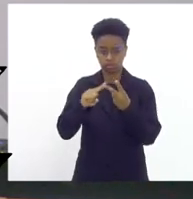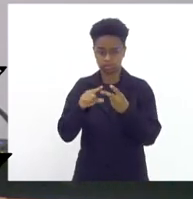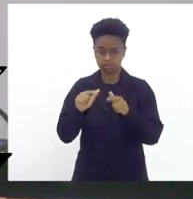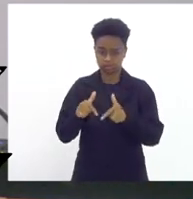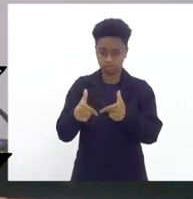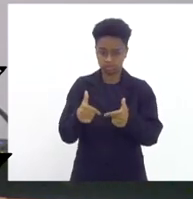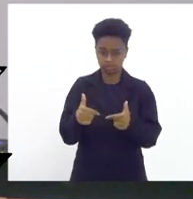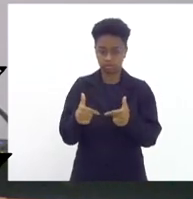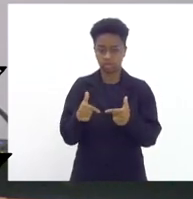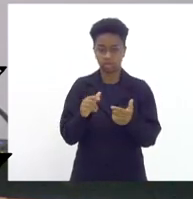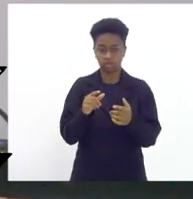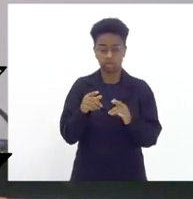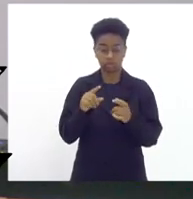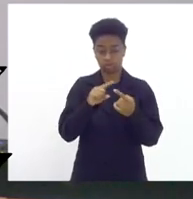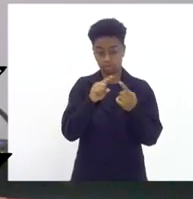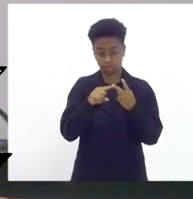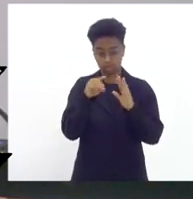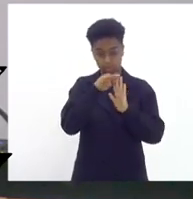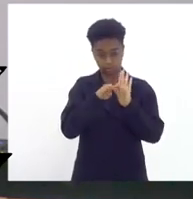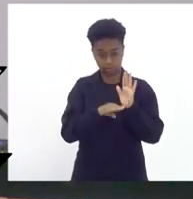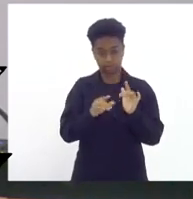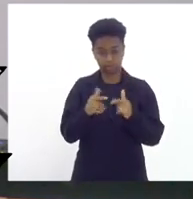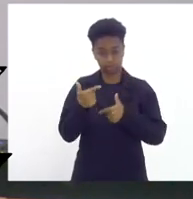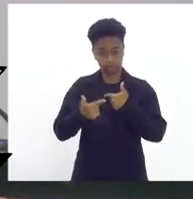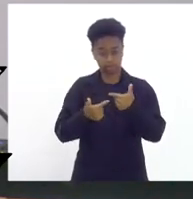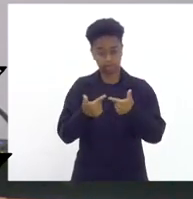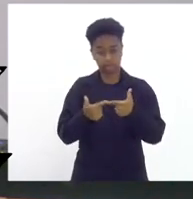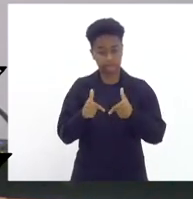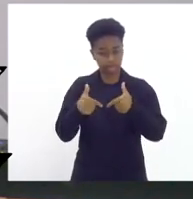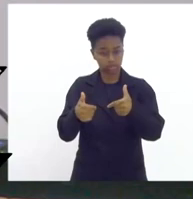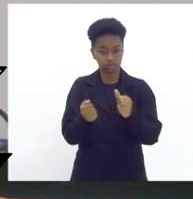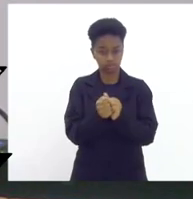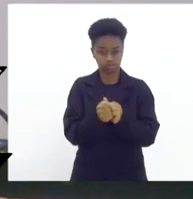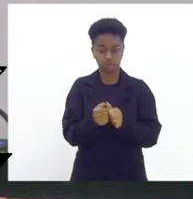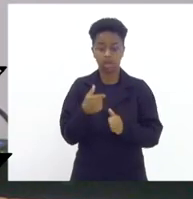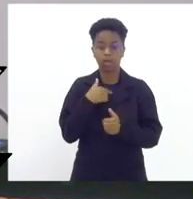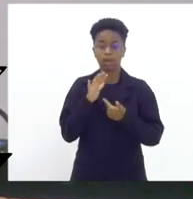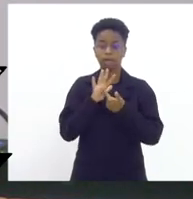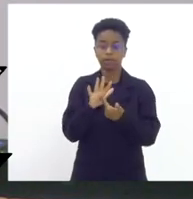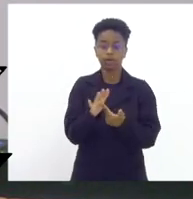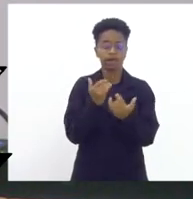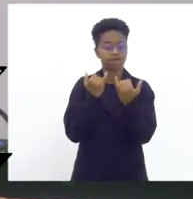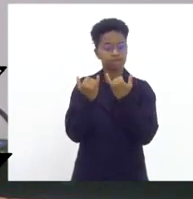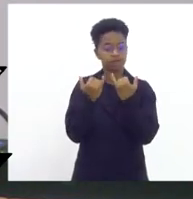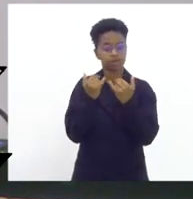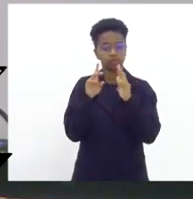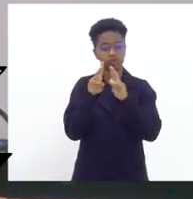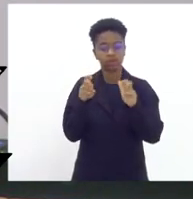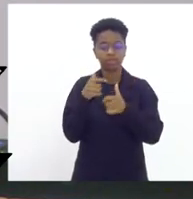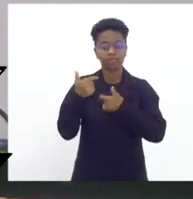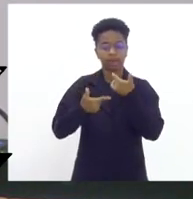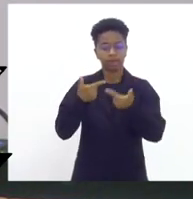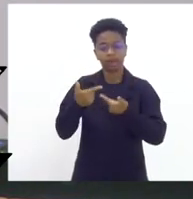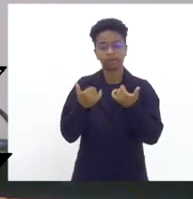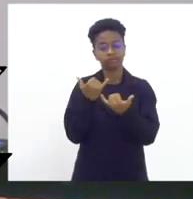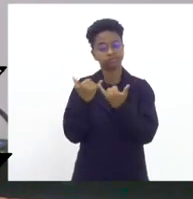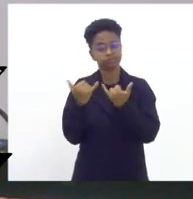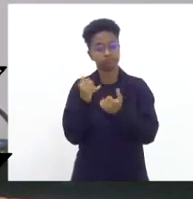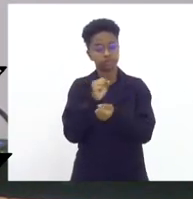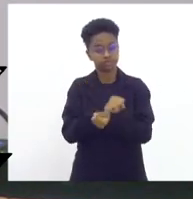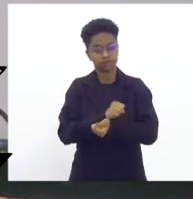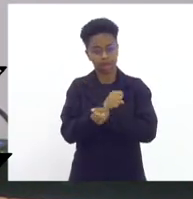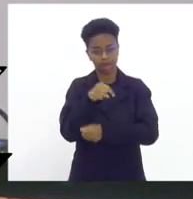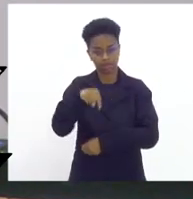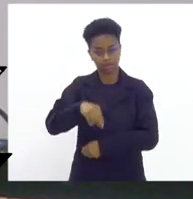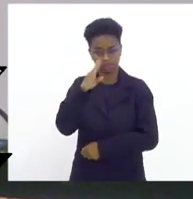conjunta e os dados que eu trago são sobre trabalho análogo da escravidão no Brasil